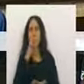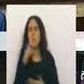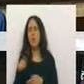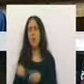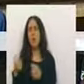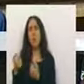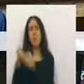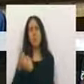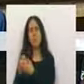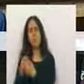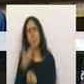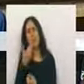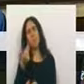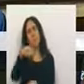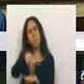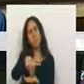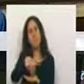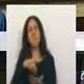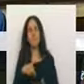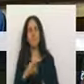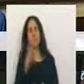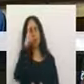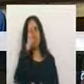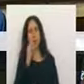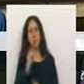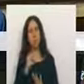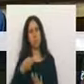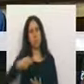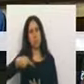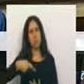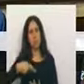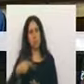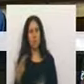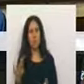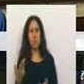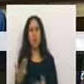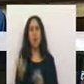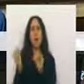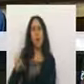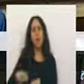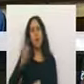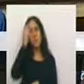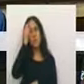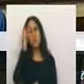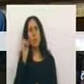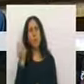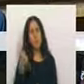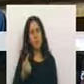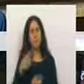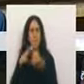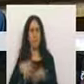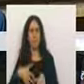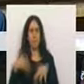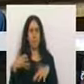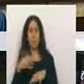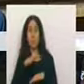faz agendamentos protestativos, o Governo marca a sua ausência, desprezando completamente o respeito que deve a este Parlamento. E por